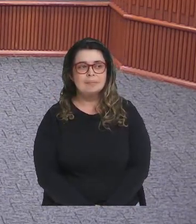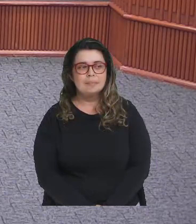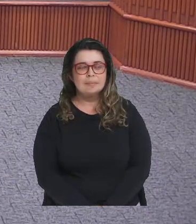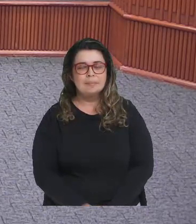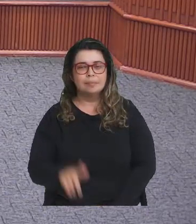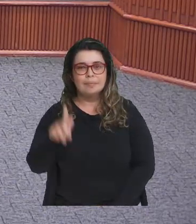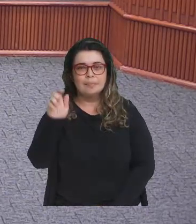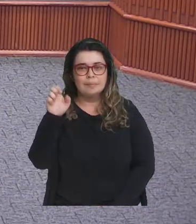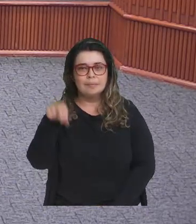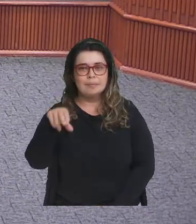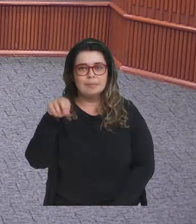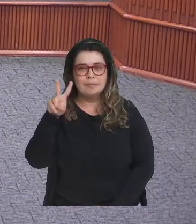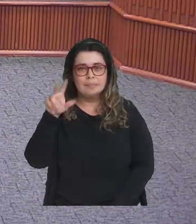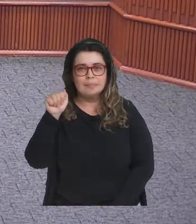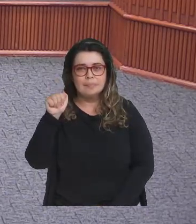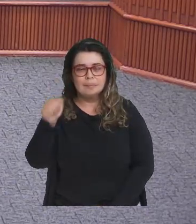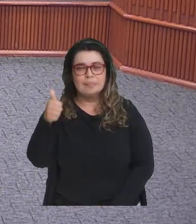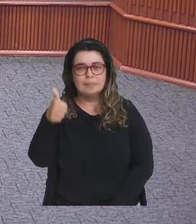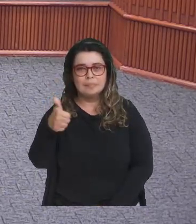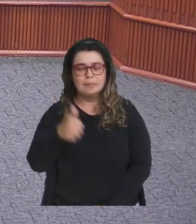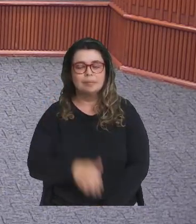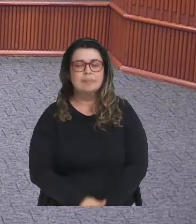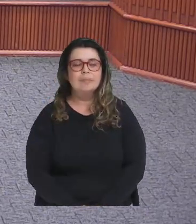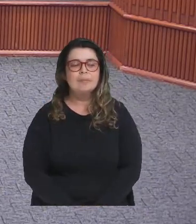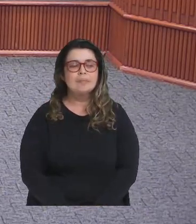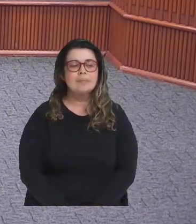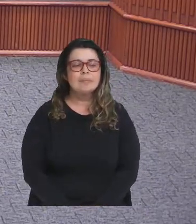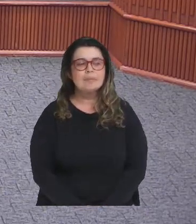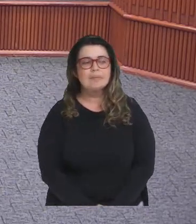Dionísio de Gênova. Tenente de Gênova, presente.